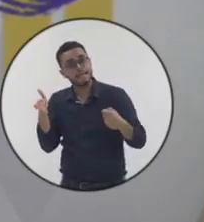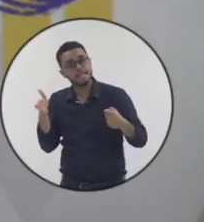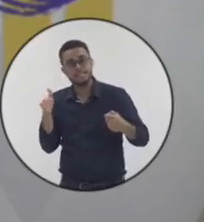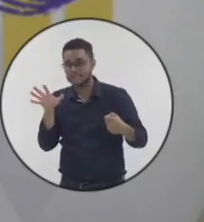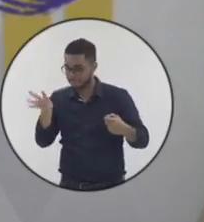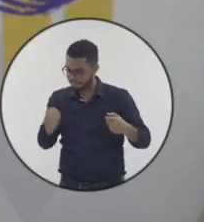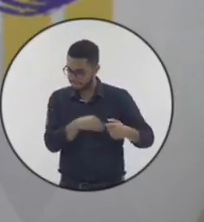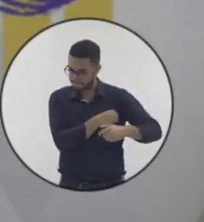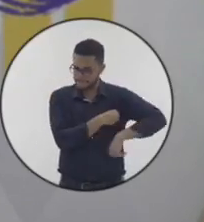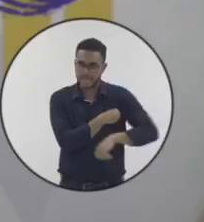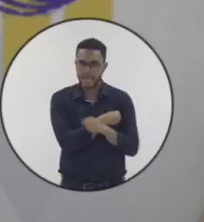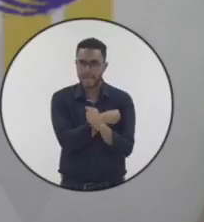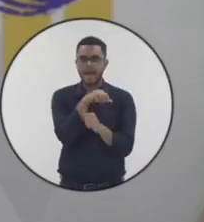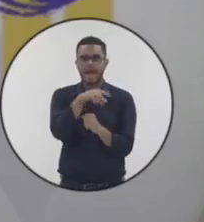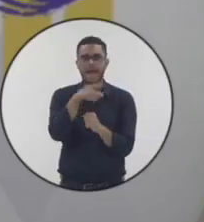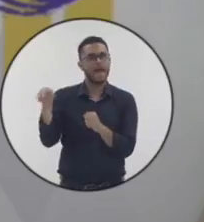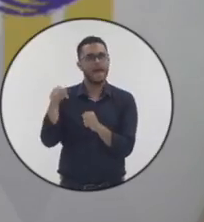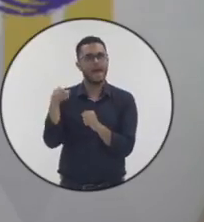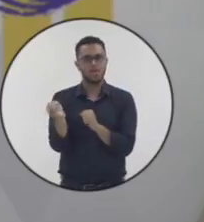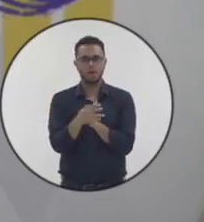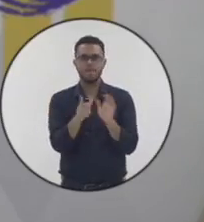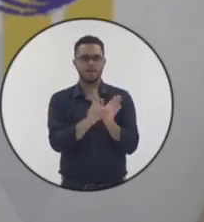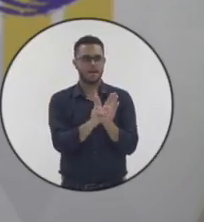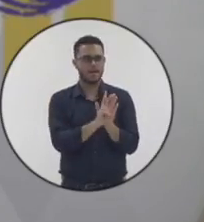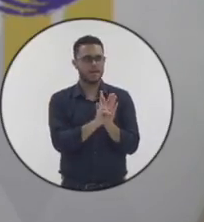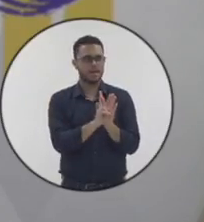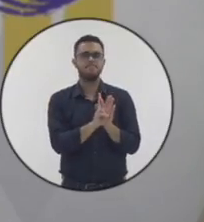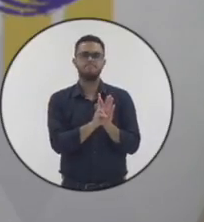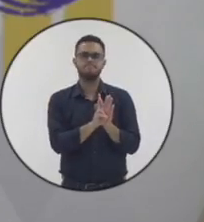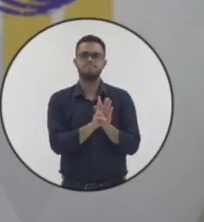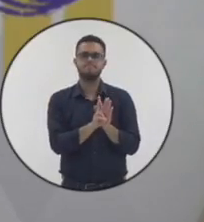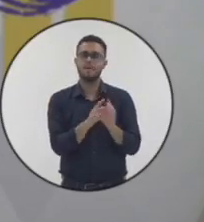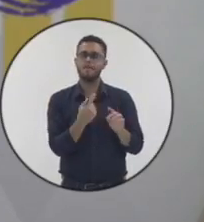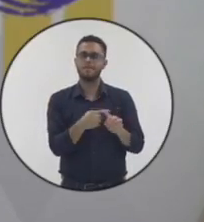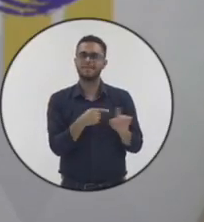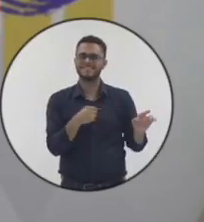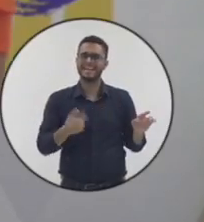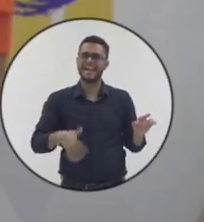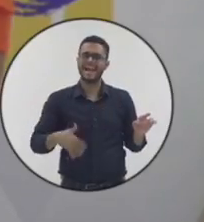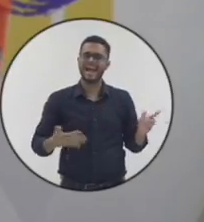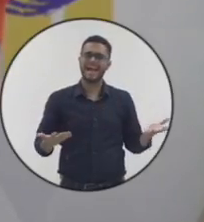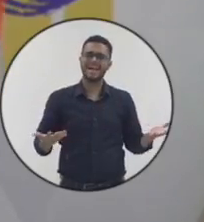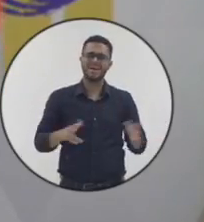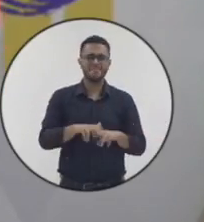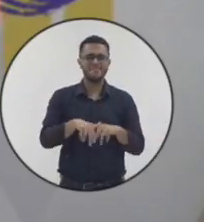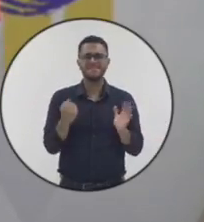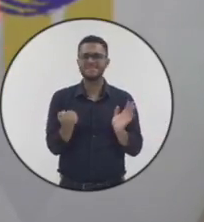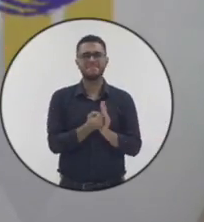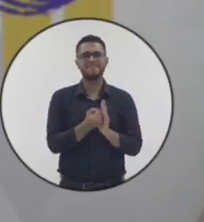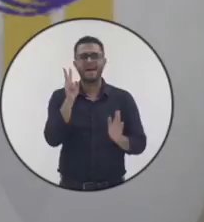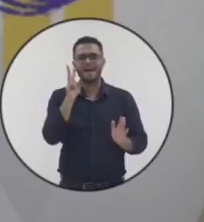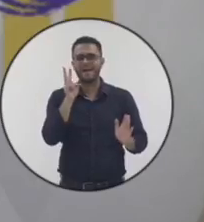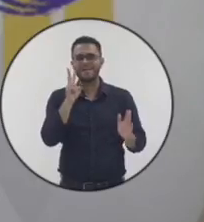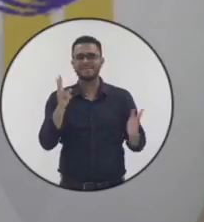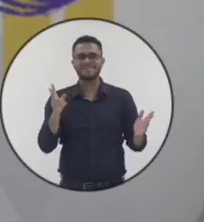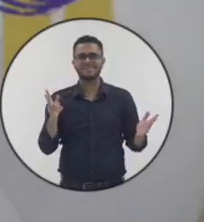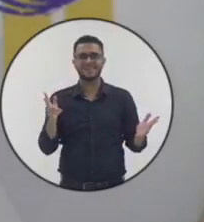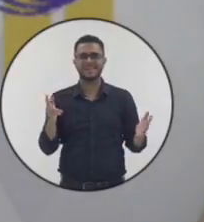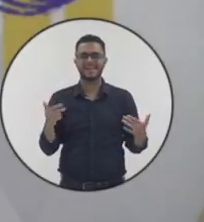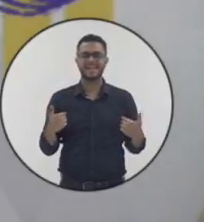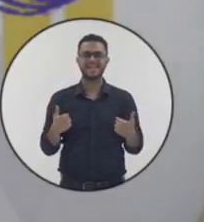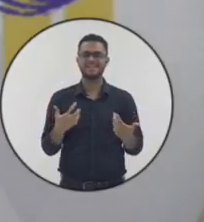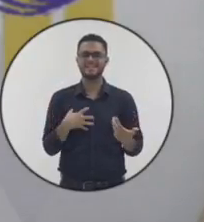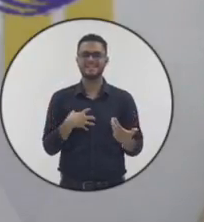essa nova normativa que, para nós, é muito cara. E é por isso que é um momento histórico. Né? Então, assim, eu me sinto